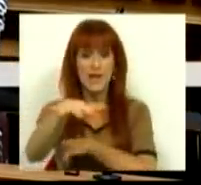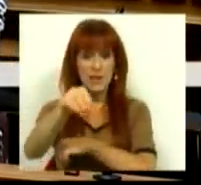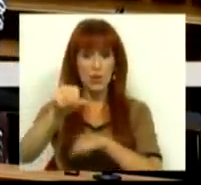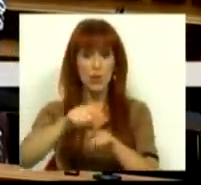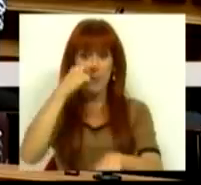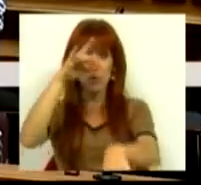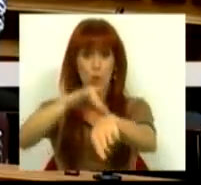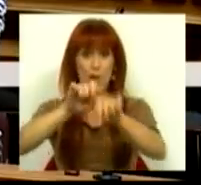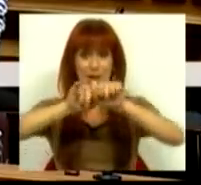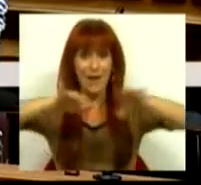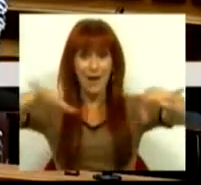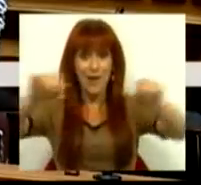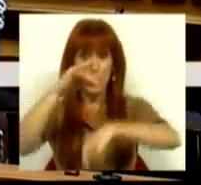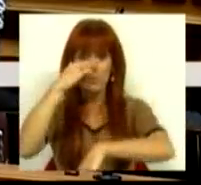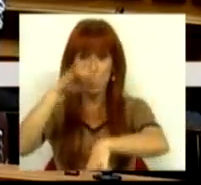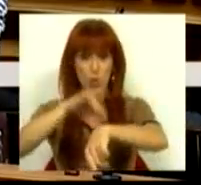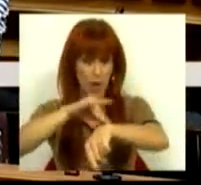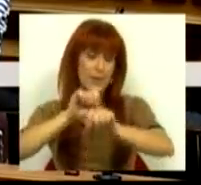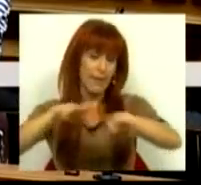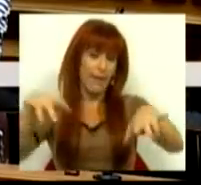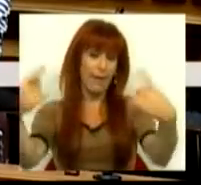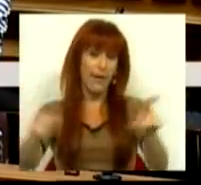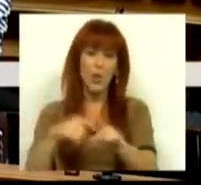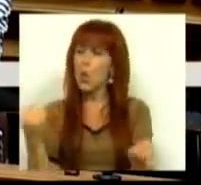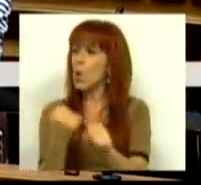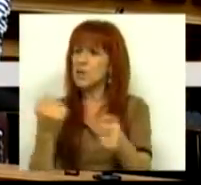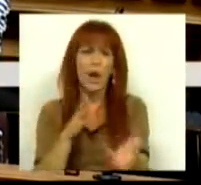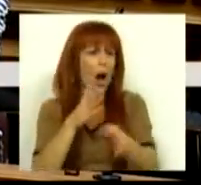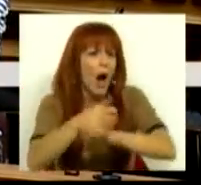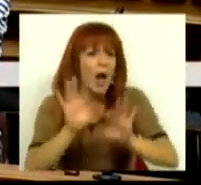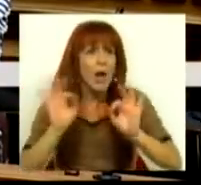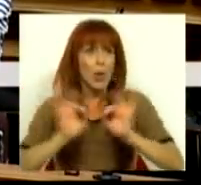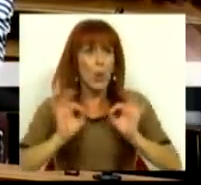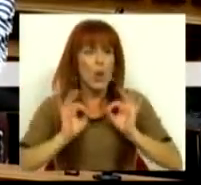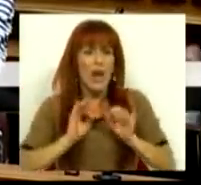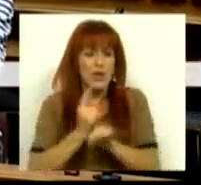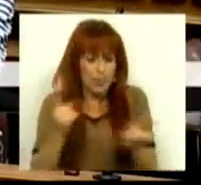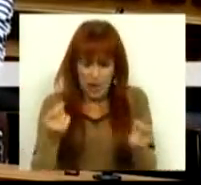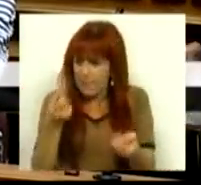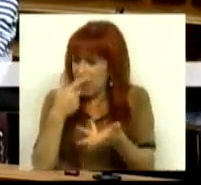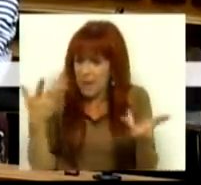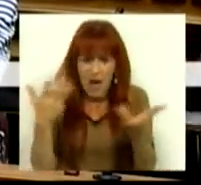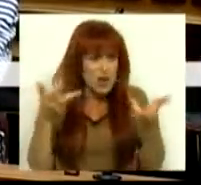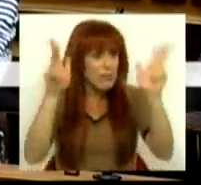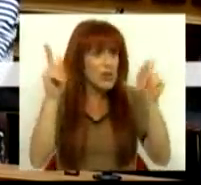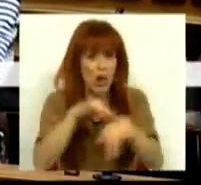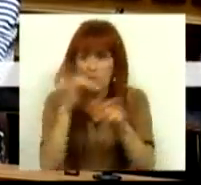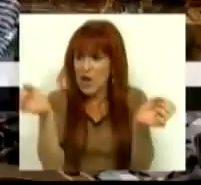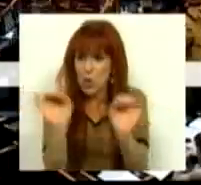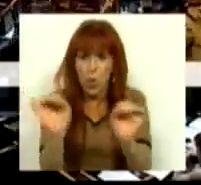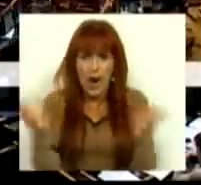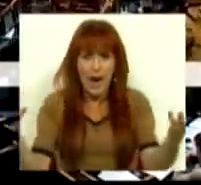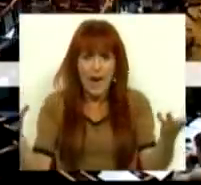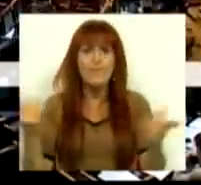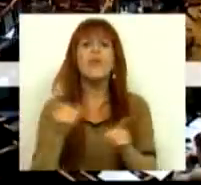situação dos doentes oncológicos, doentes de cancro, que não conseguem continuar os seus tratamentos porque não há medicamentos disponíveis nos